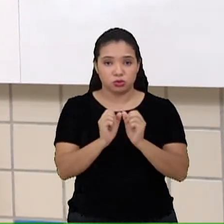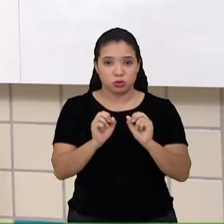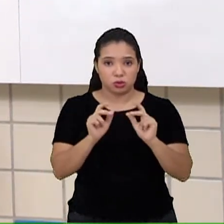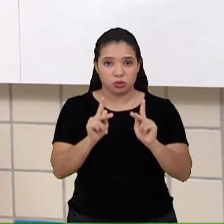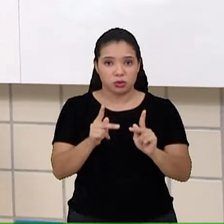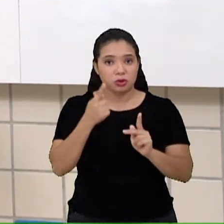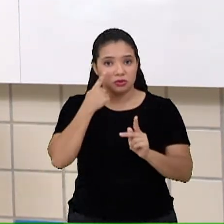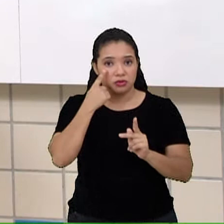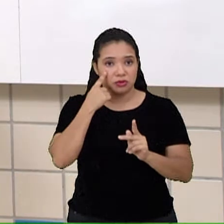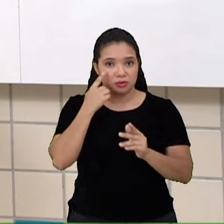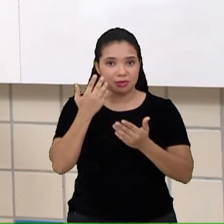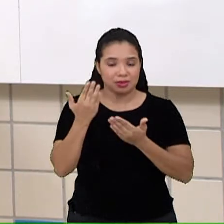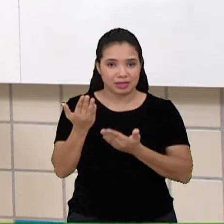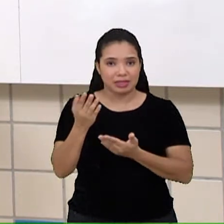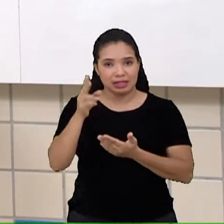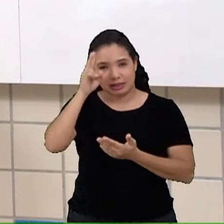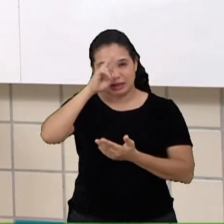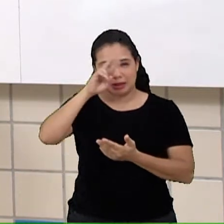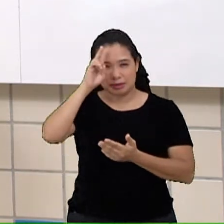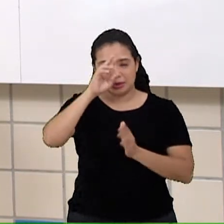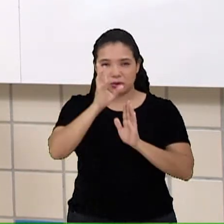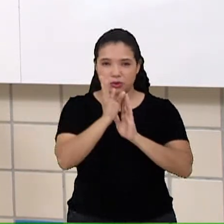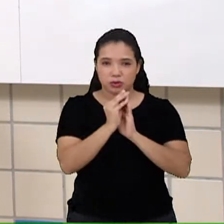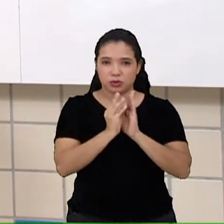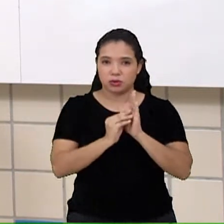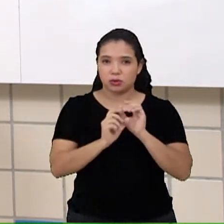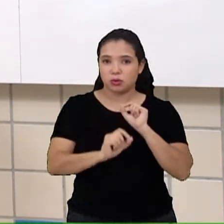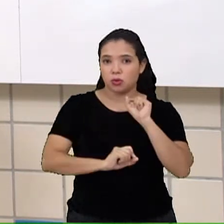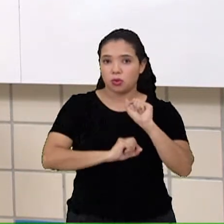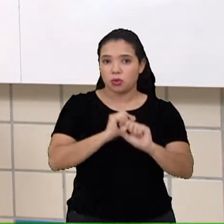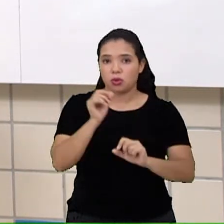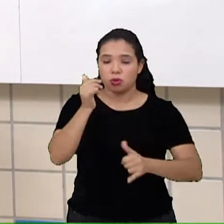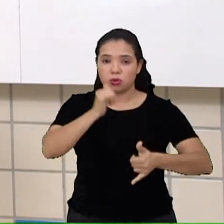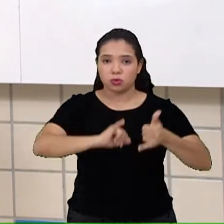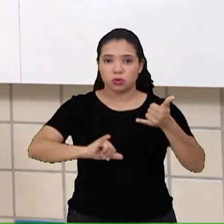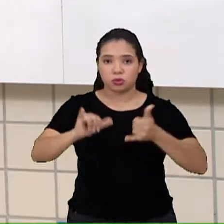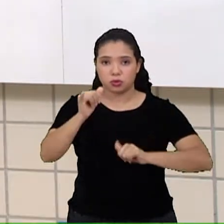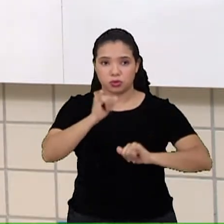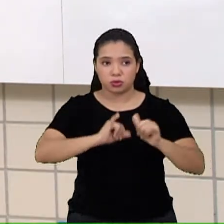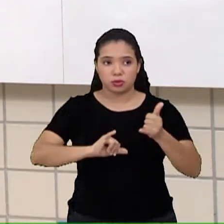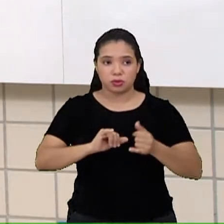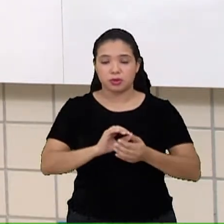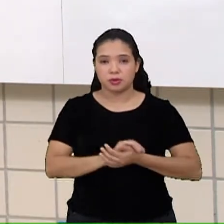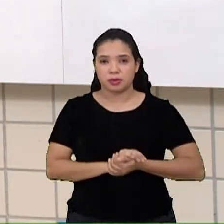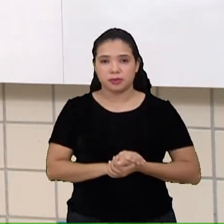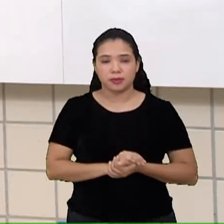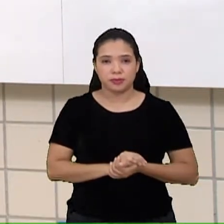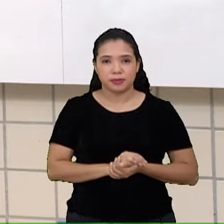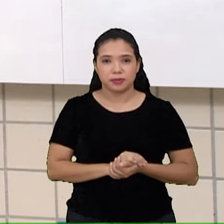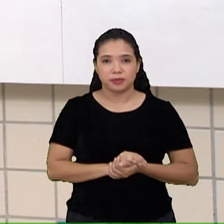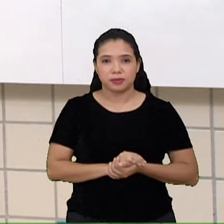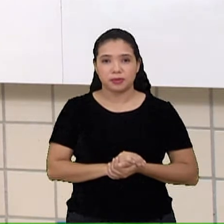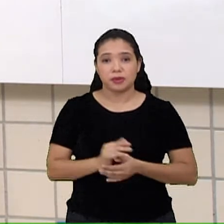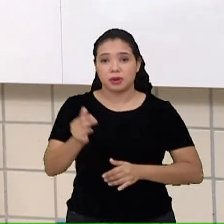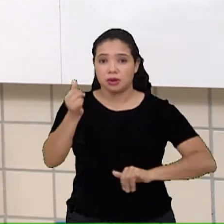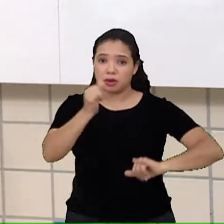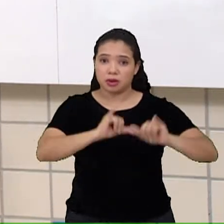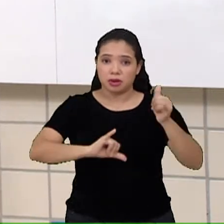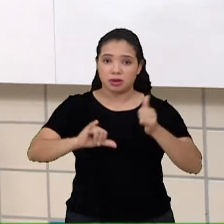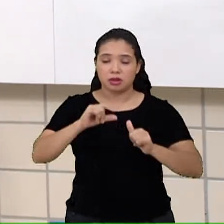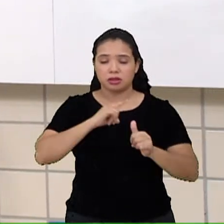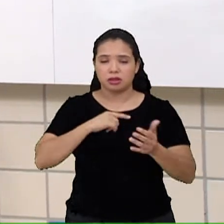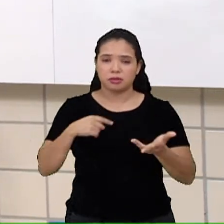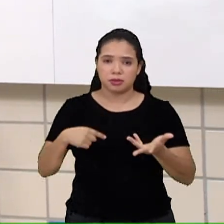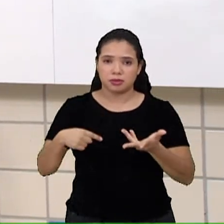lá relembrar, né? O que são substâncias químicas. Nas substâncias químicas, a gente tem